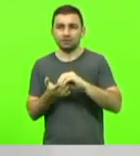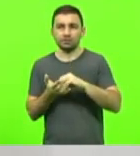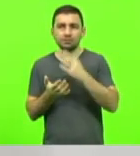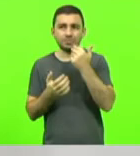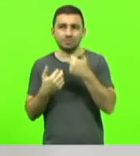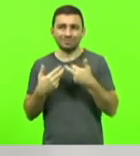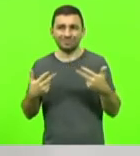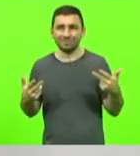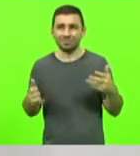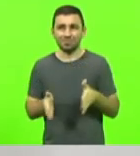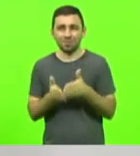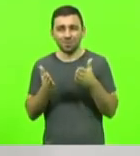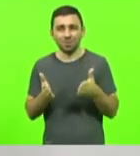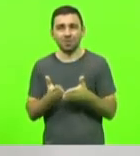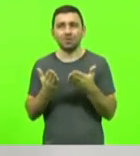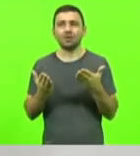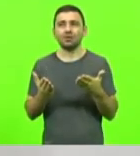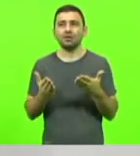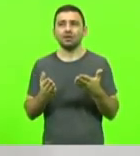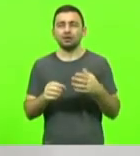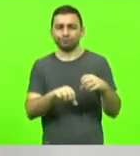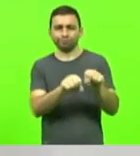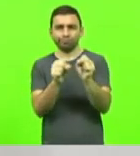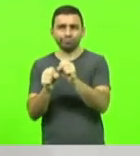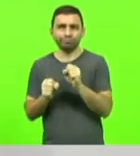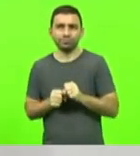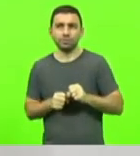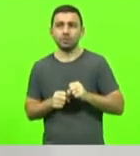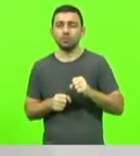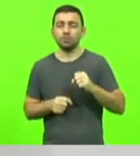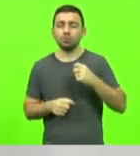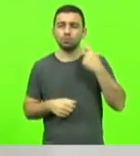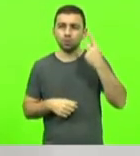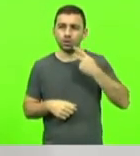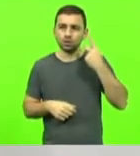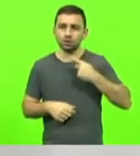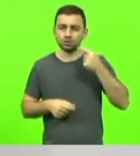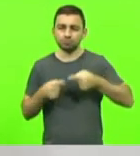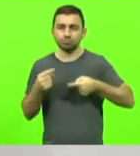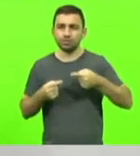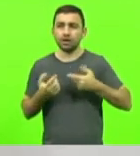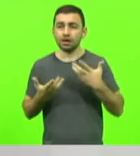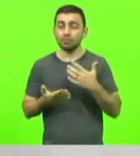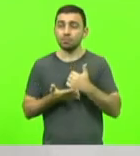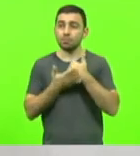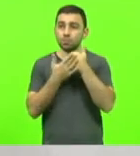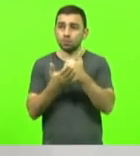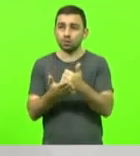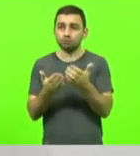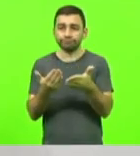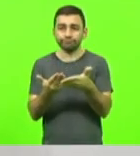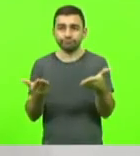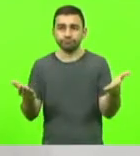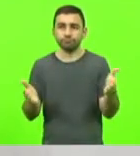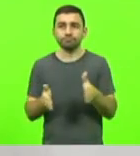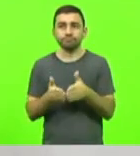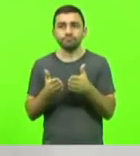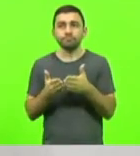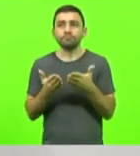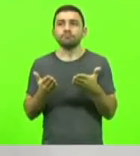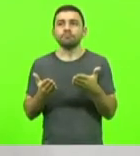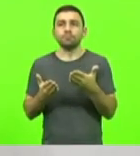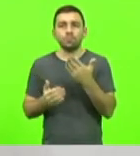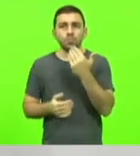país, promovendo a destruição das políticas fundamentais para a nutrição. A extinção do